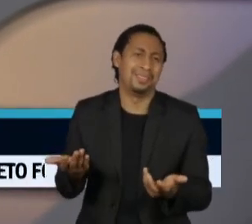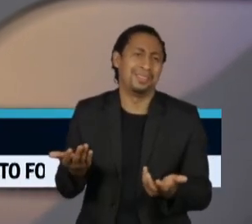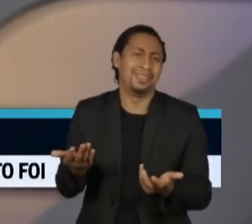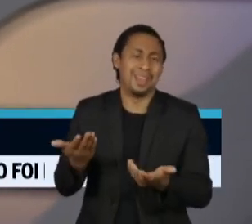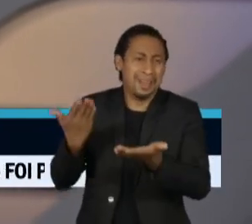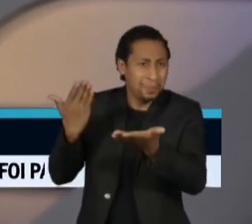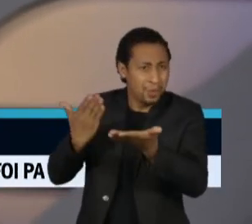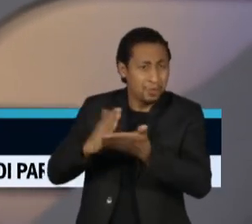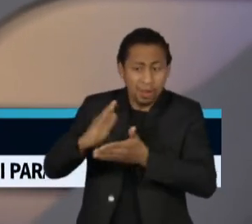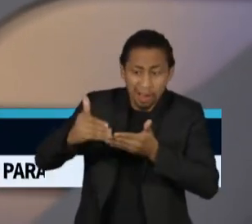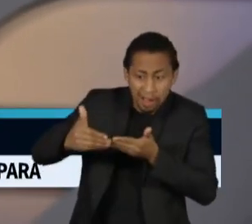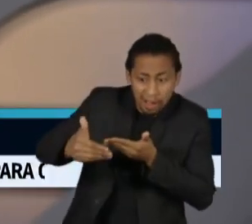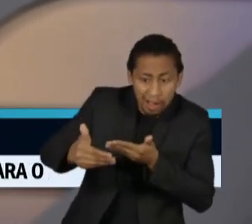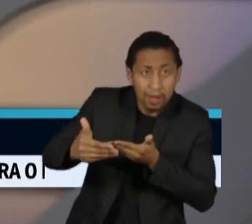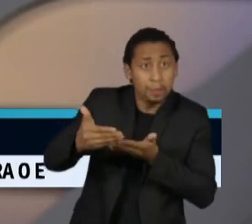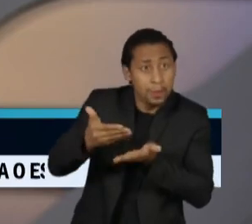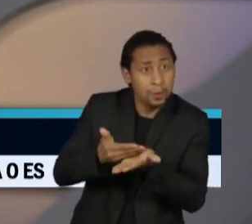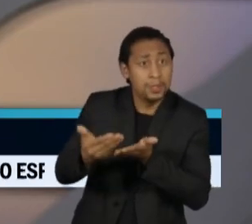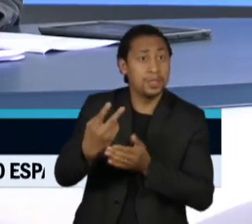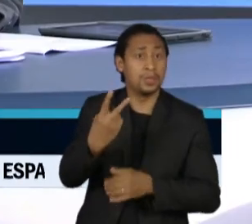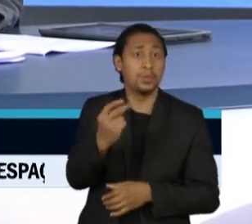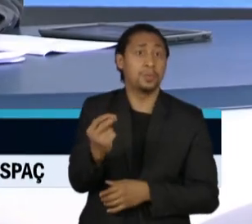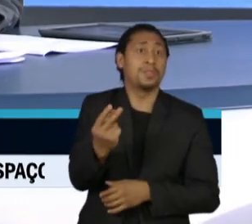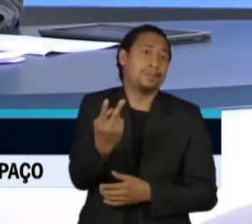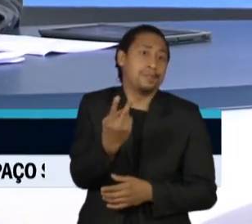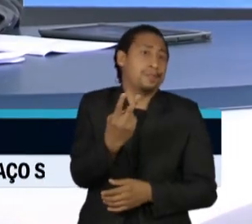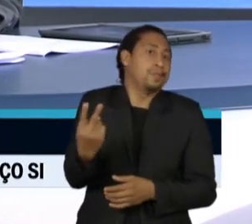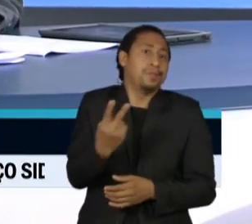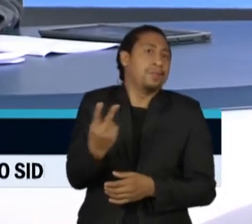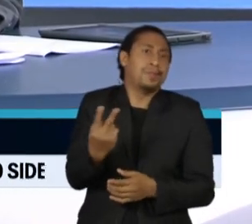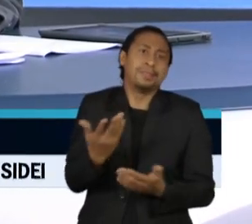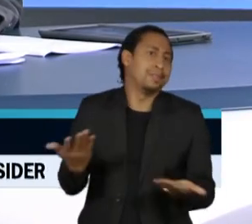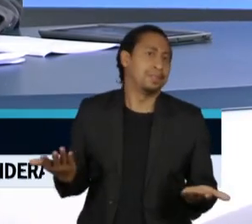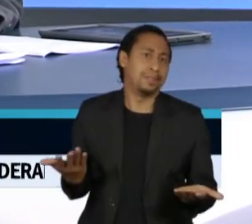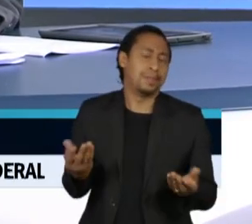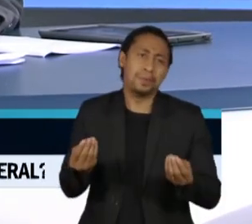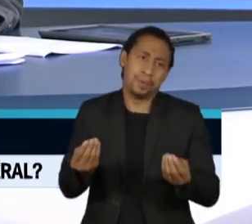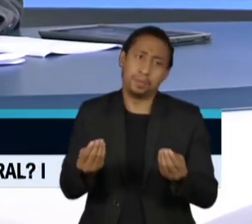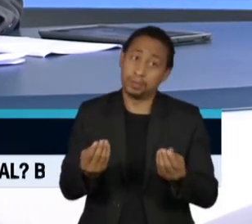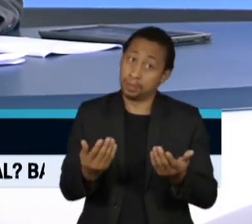de 2022. Quer dizer, é lícito qualquer pessoa